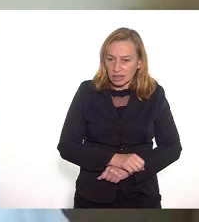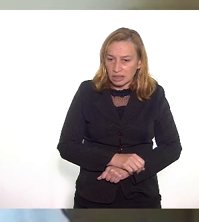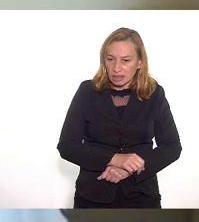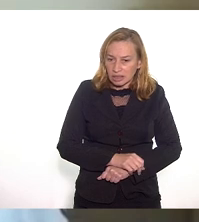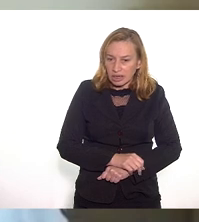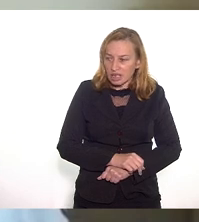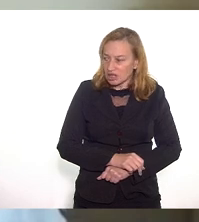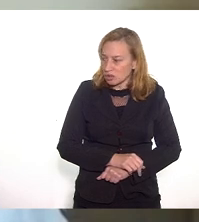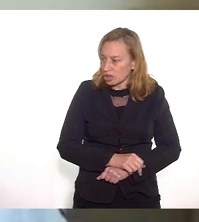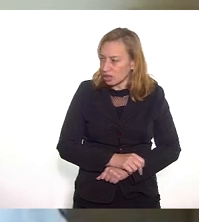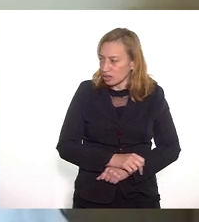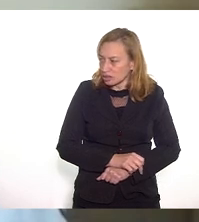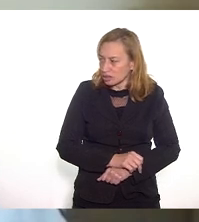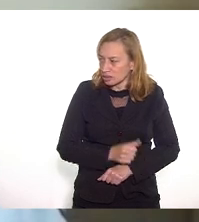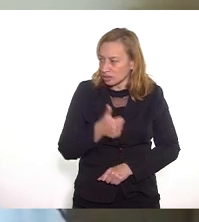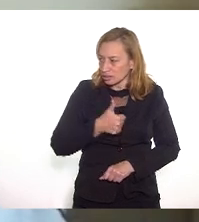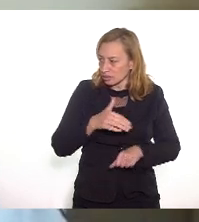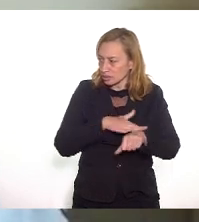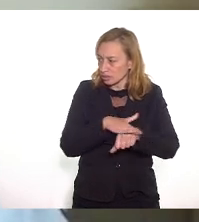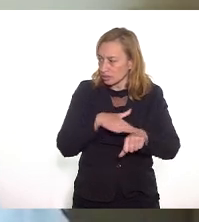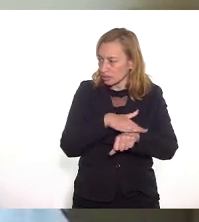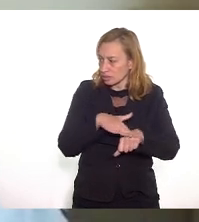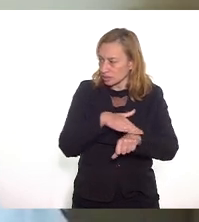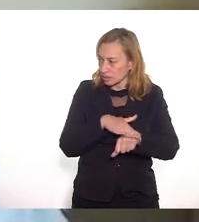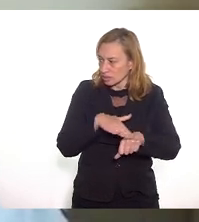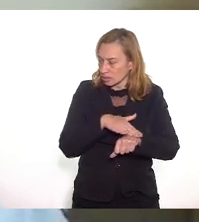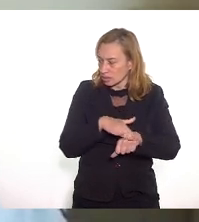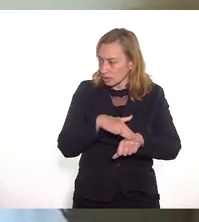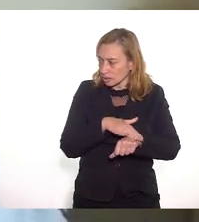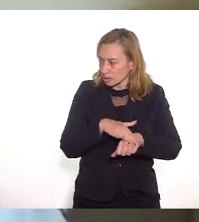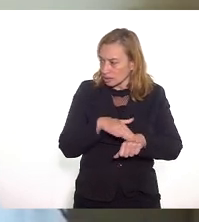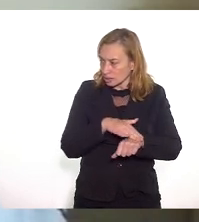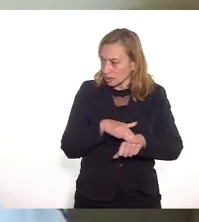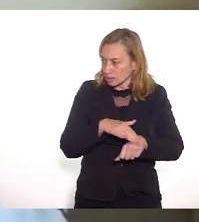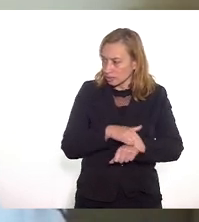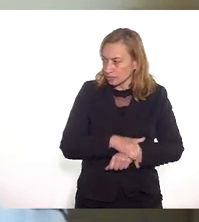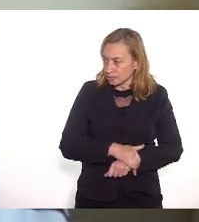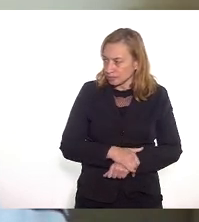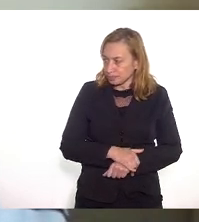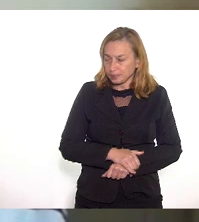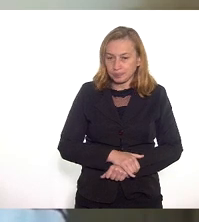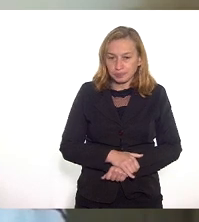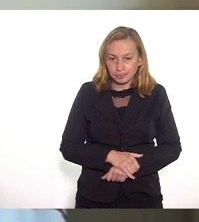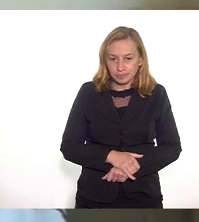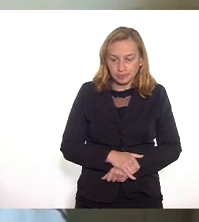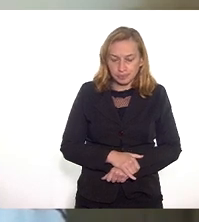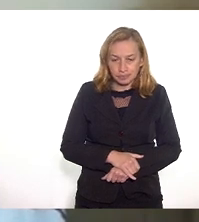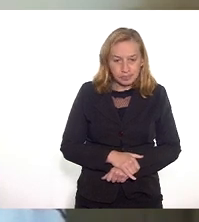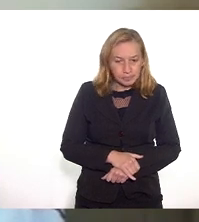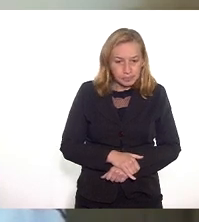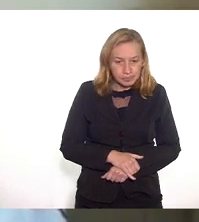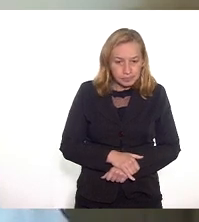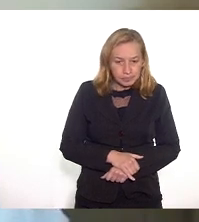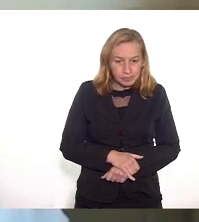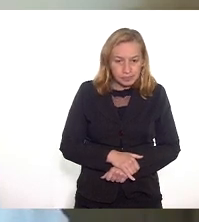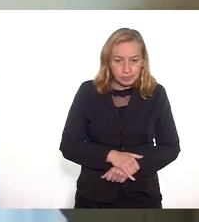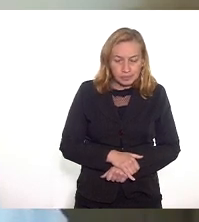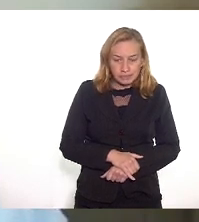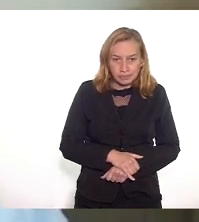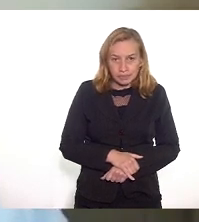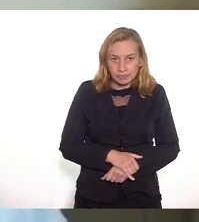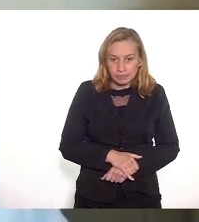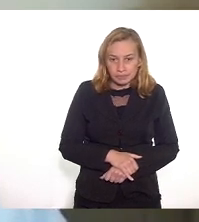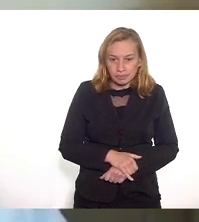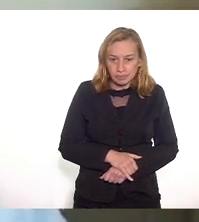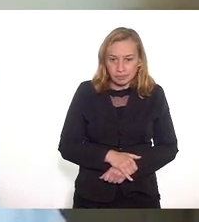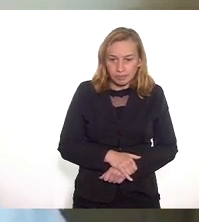primeira conversa também com a minha assessora, Gabriela, ainda não fiz com o coletivo, e